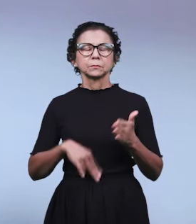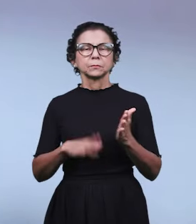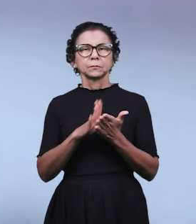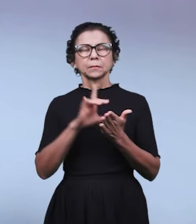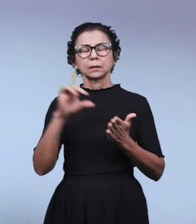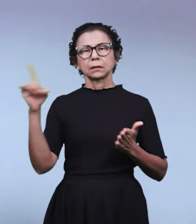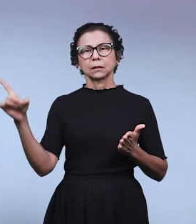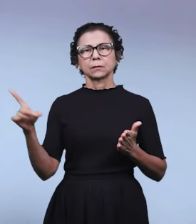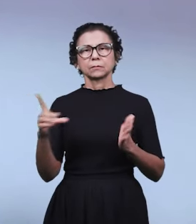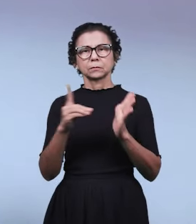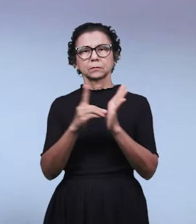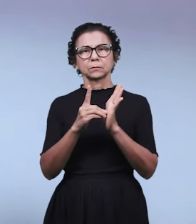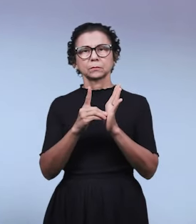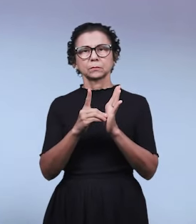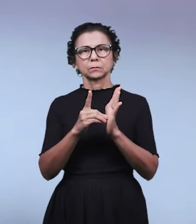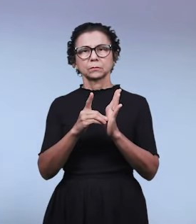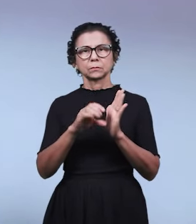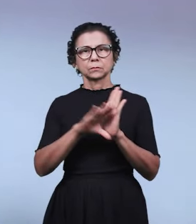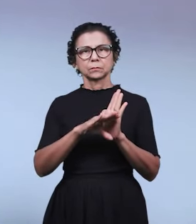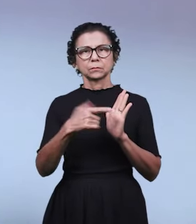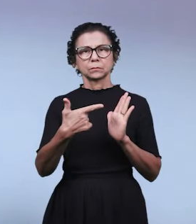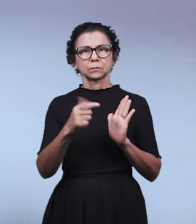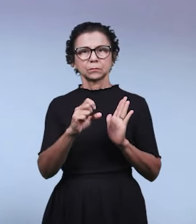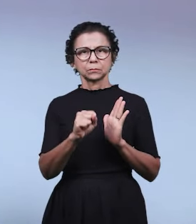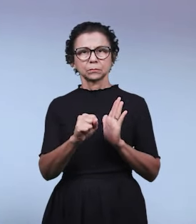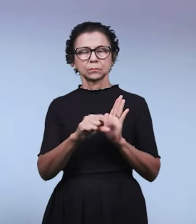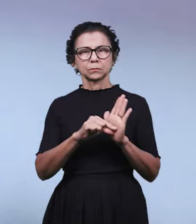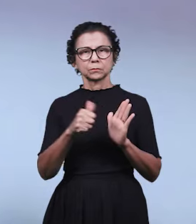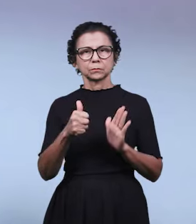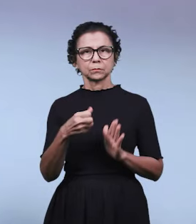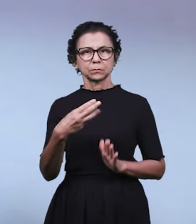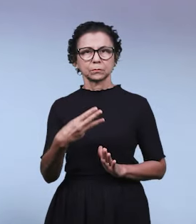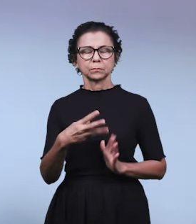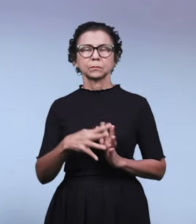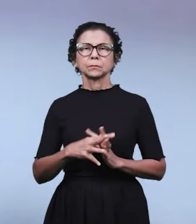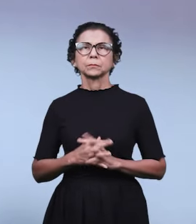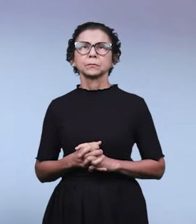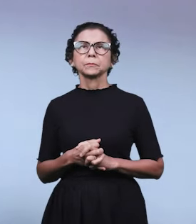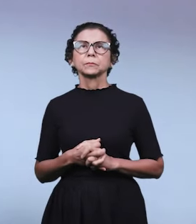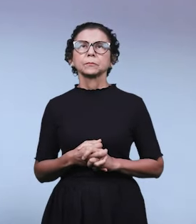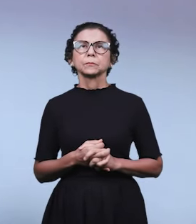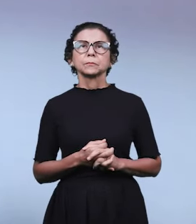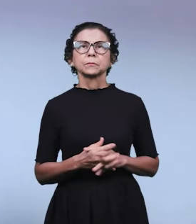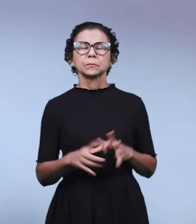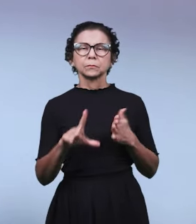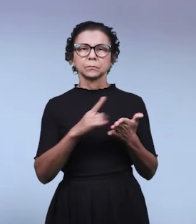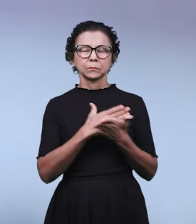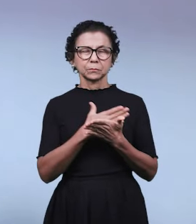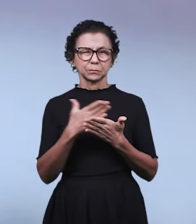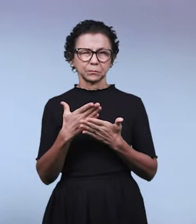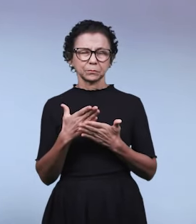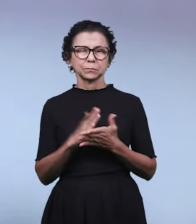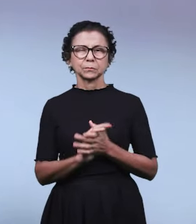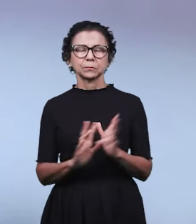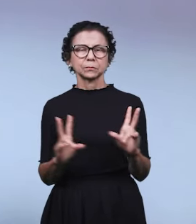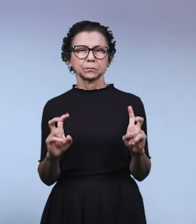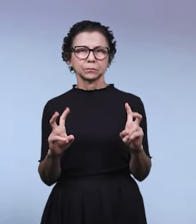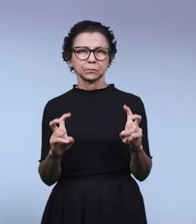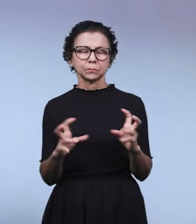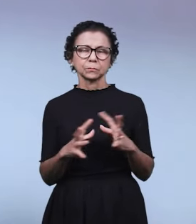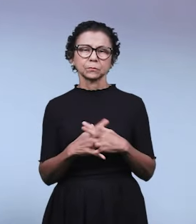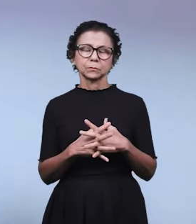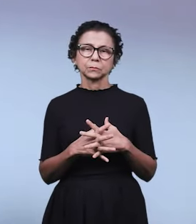no livro de Deuteronômios 28:13, antes de nós conversarmos um pouco aqui com os pastores a respeito dessas orientações técnicas,